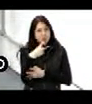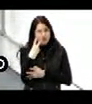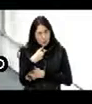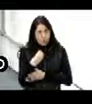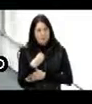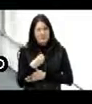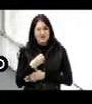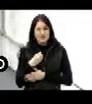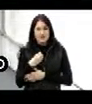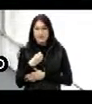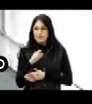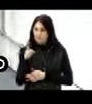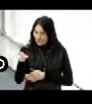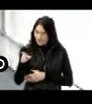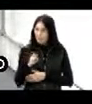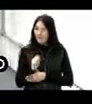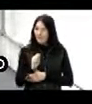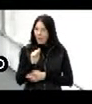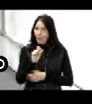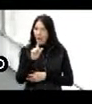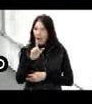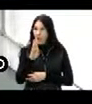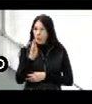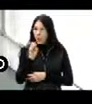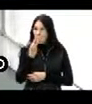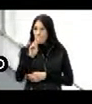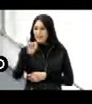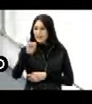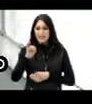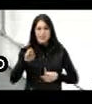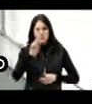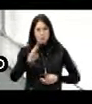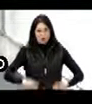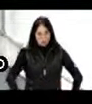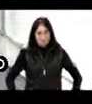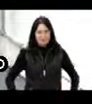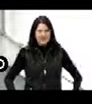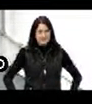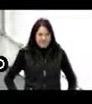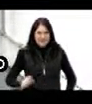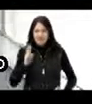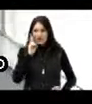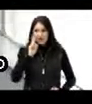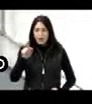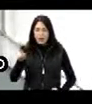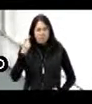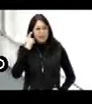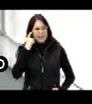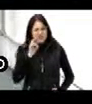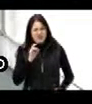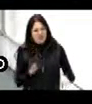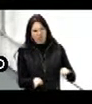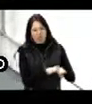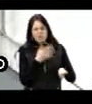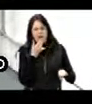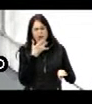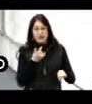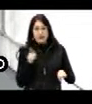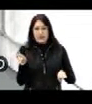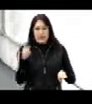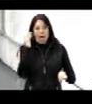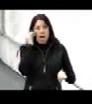de rodas, vereador Alberi? Me lembro do senhor subindo essa rampa, que as pessoas pensam que só ter uma rampa é o que basta. E aí